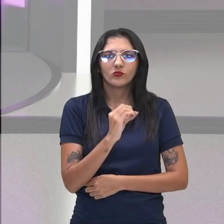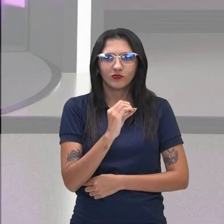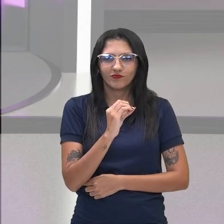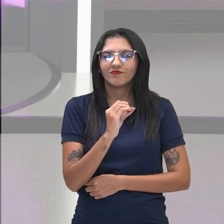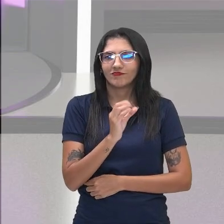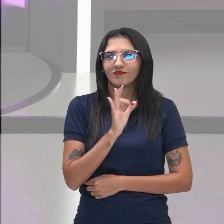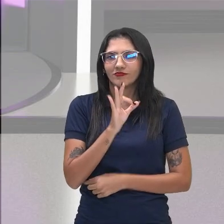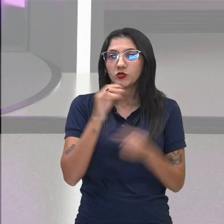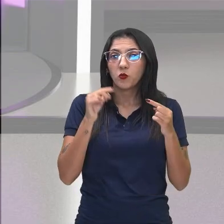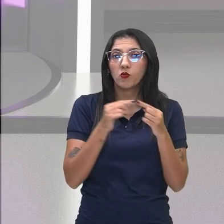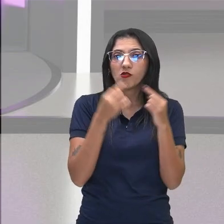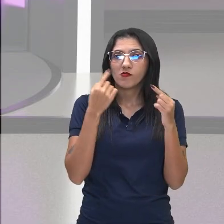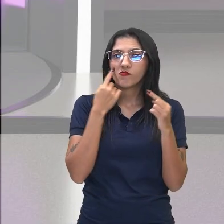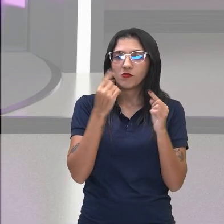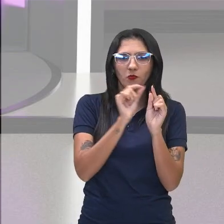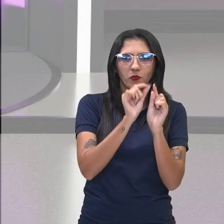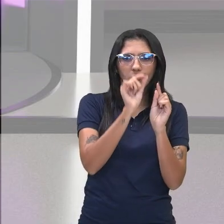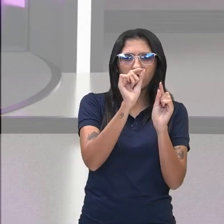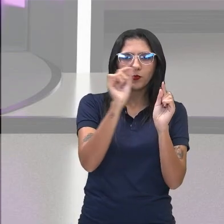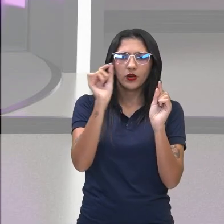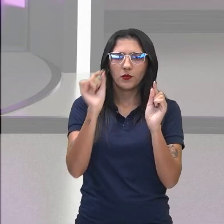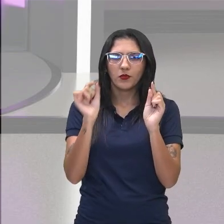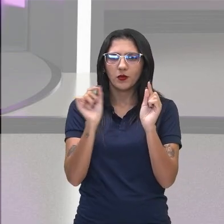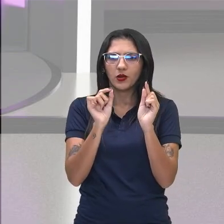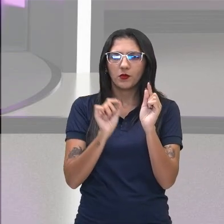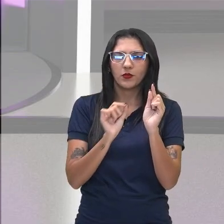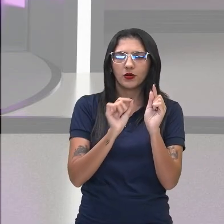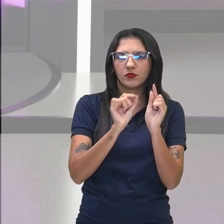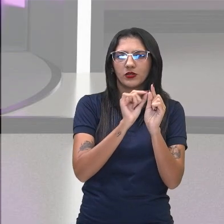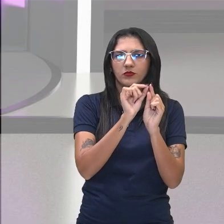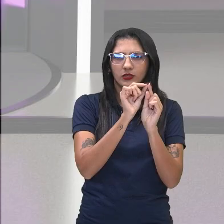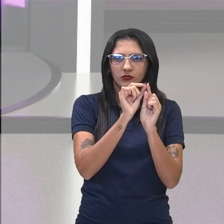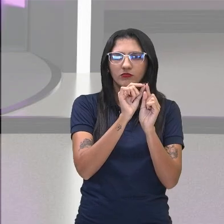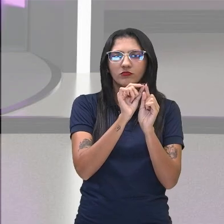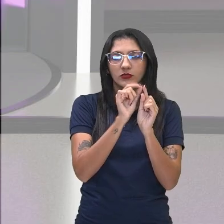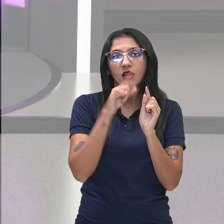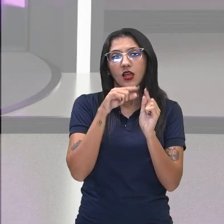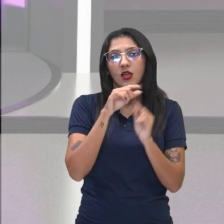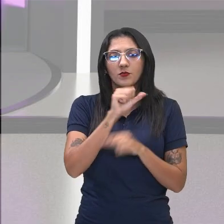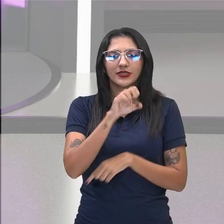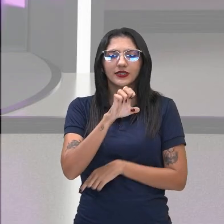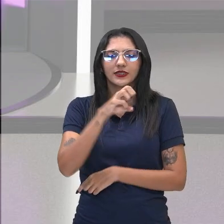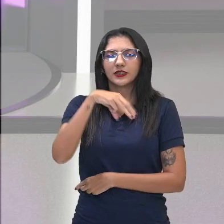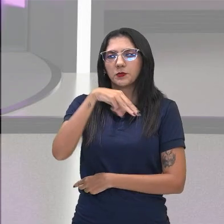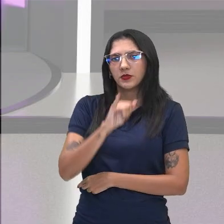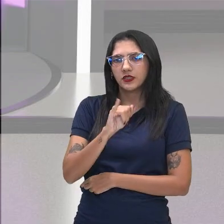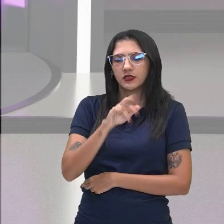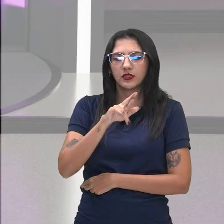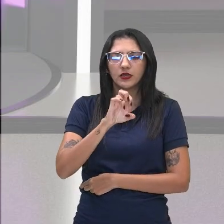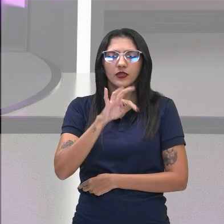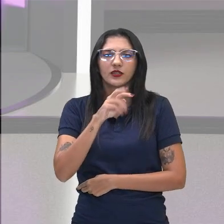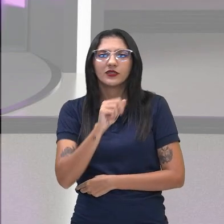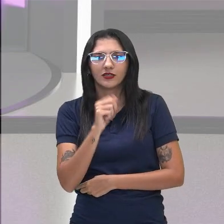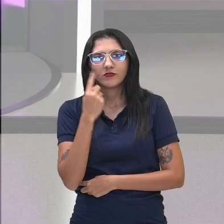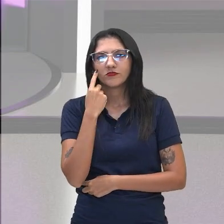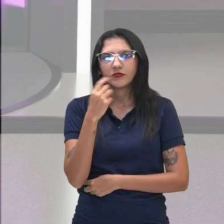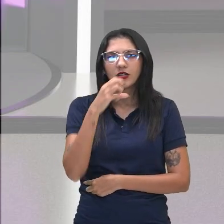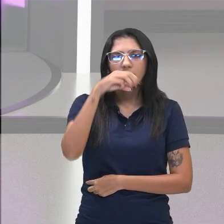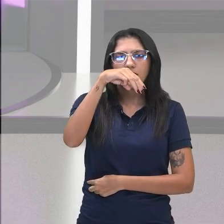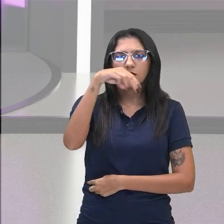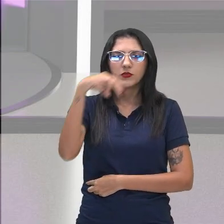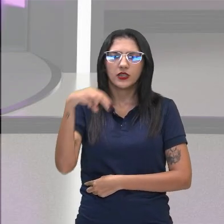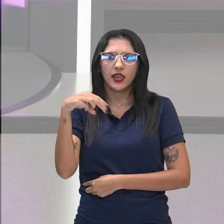Cada pedaço desse é conhecido por um pedaço de semirreta, certo? Então, eu tenho MN,